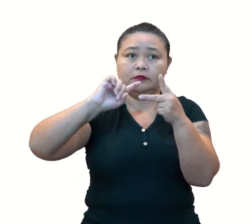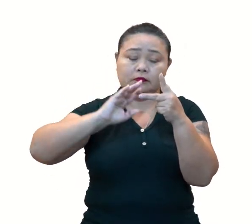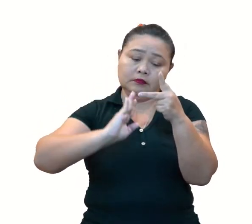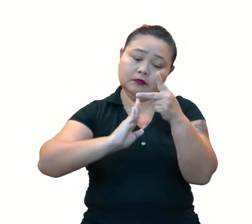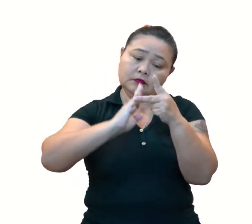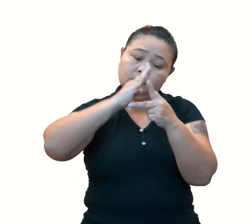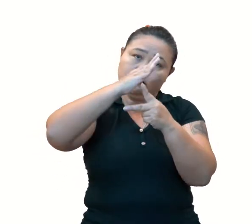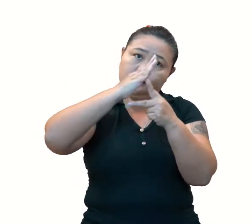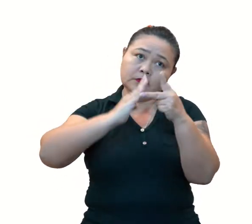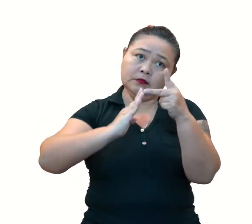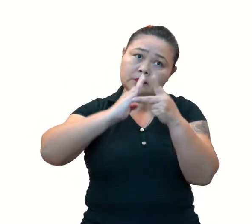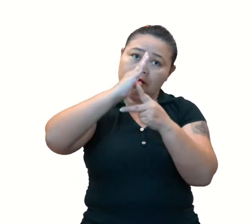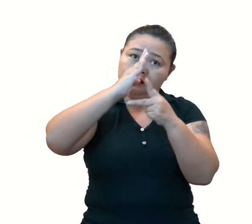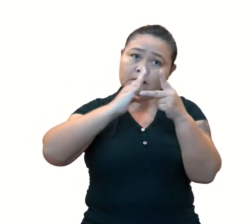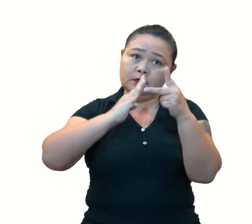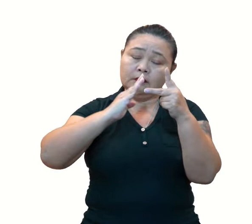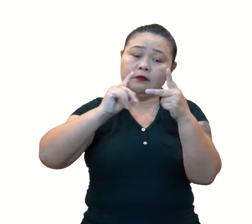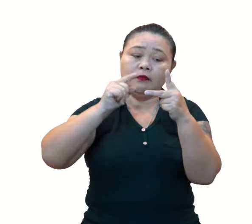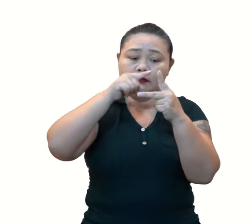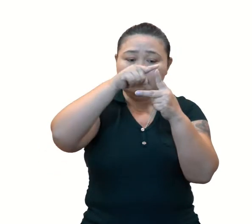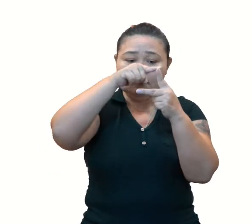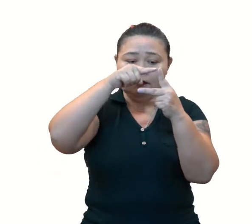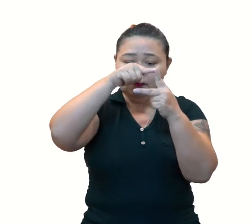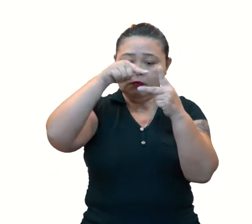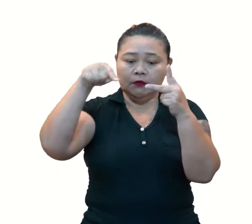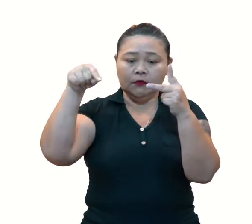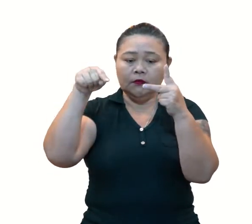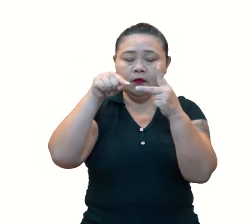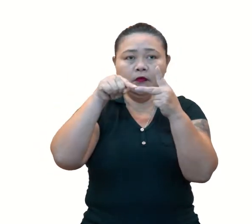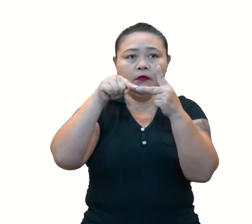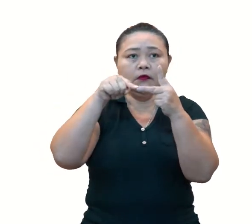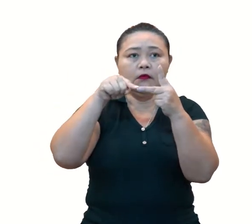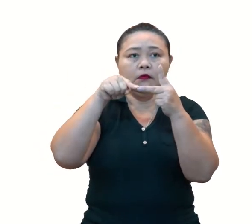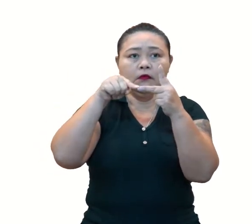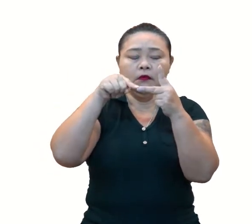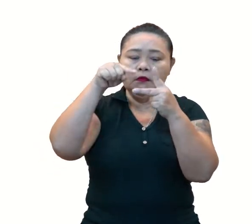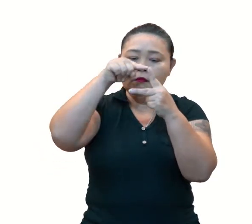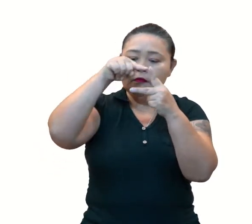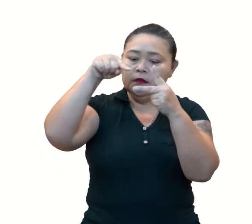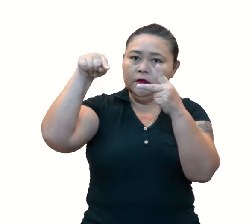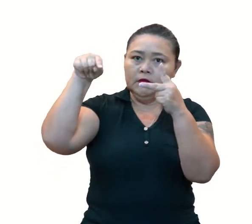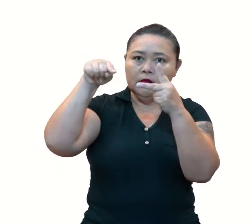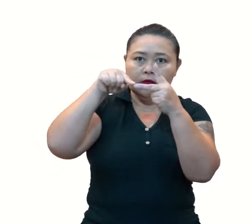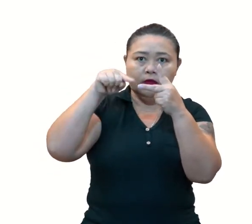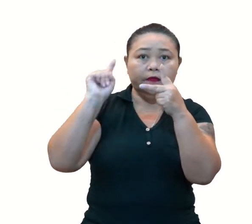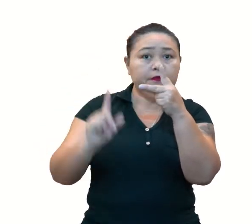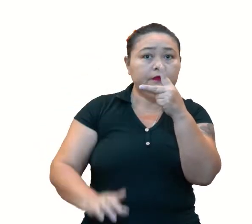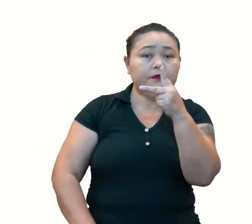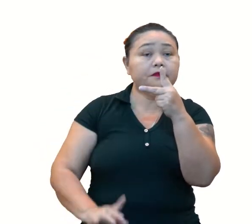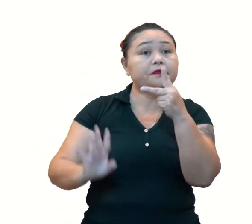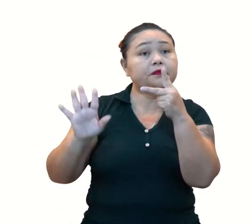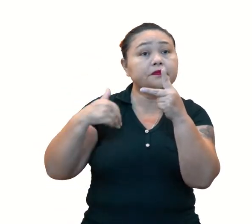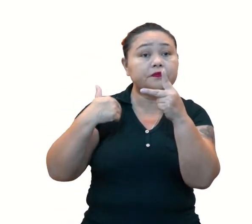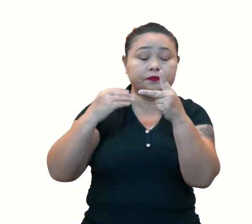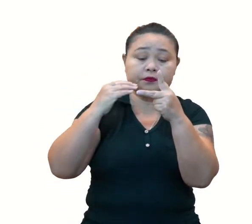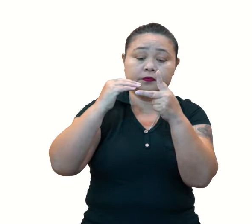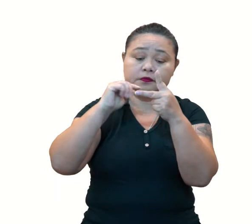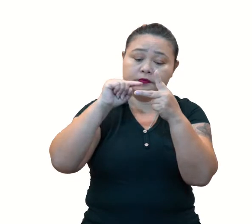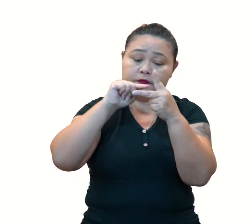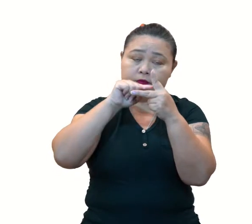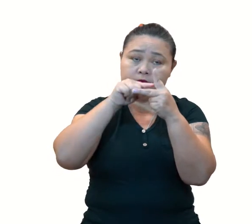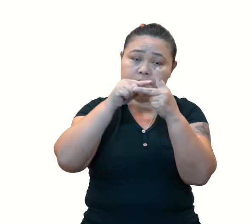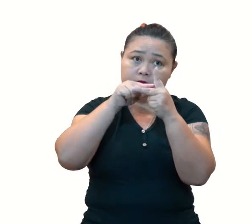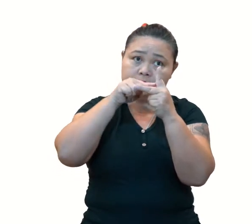desse meu triângulo. Ó, esse aqui é um triângulo retângulo, não tá? Não formamos um triângulo retângulo aqui, né? Então, o meu ângulo, o